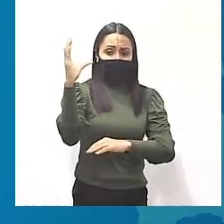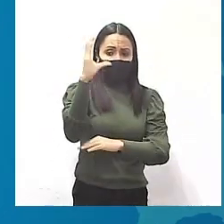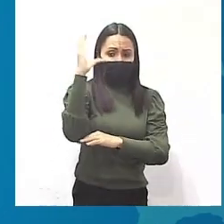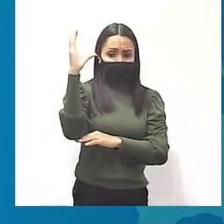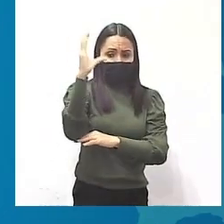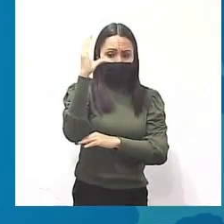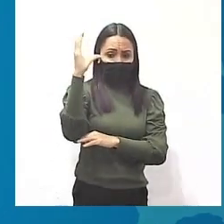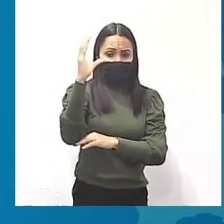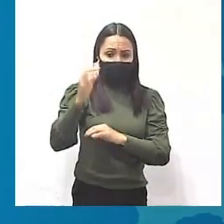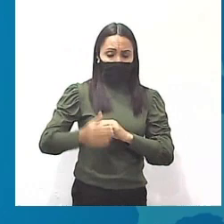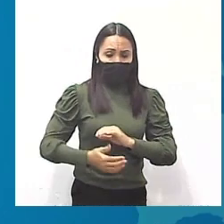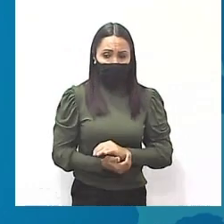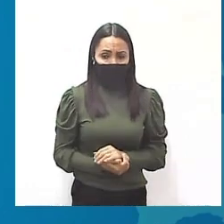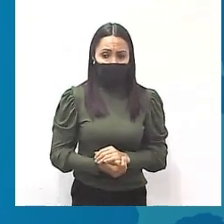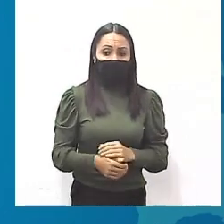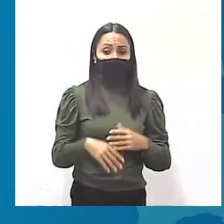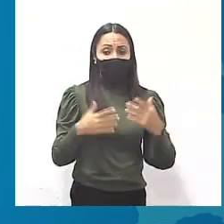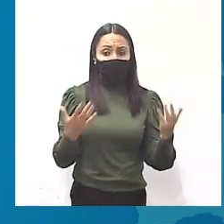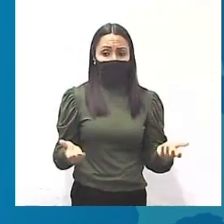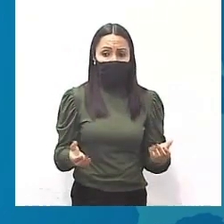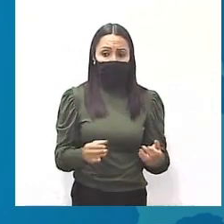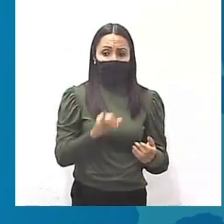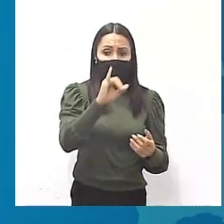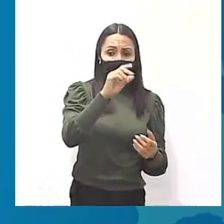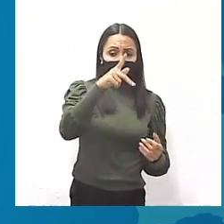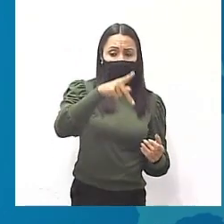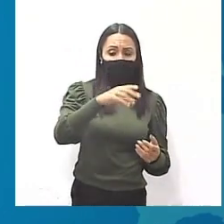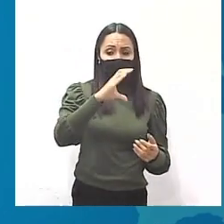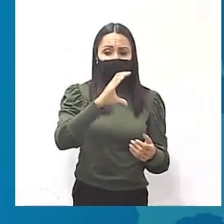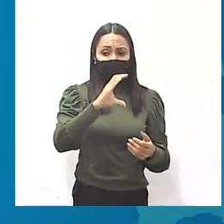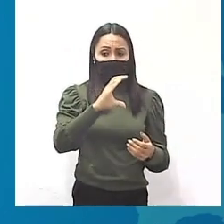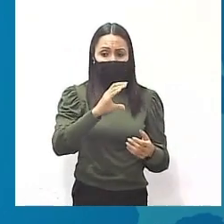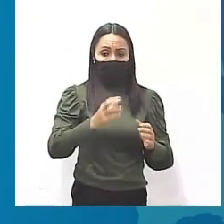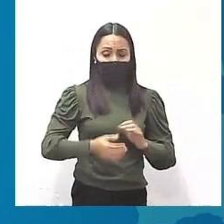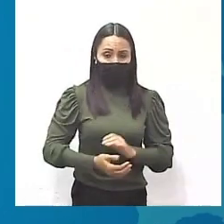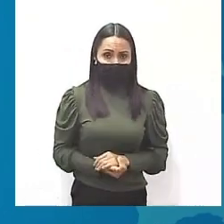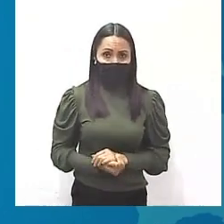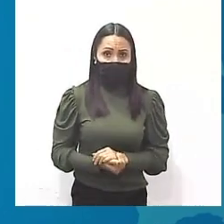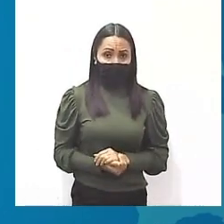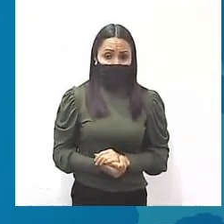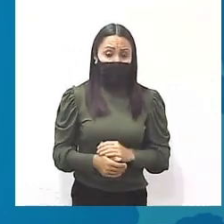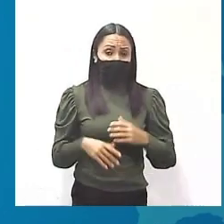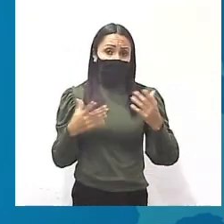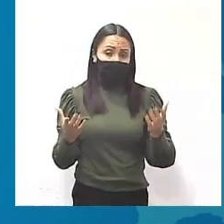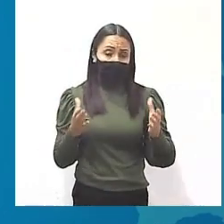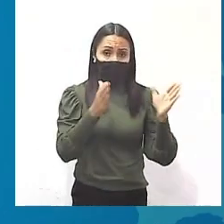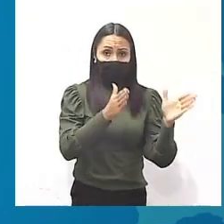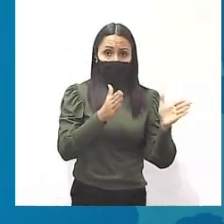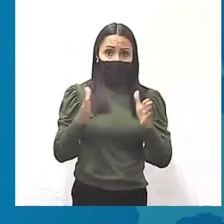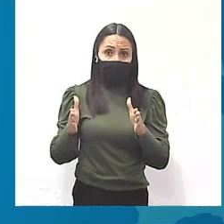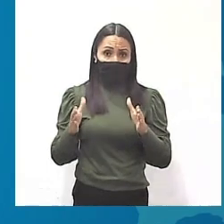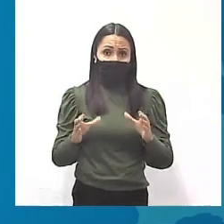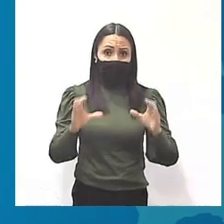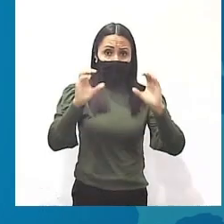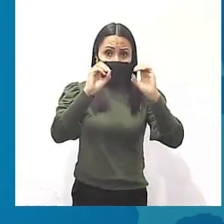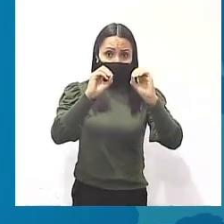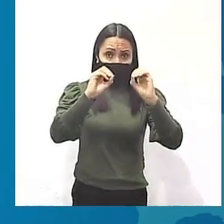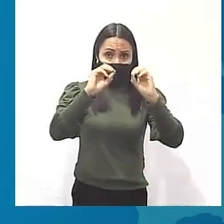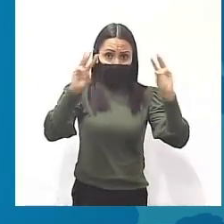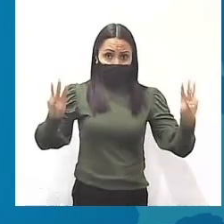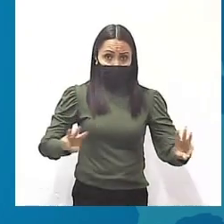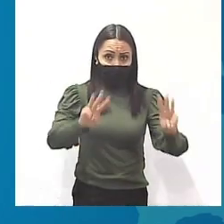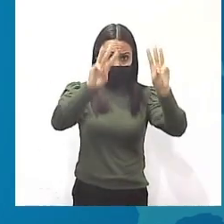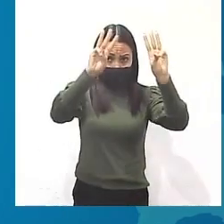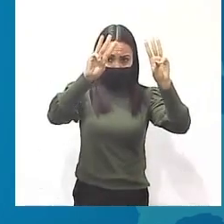mudanças climáticas, que a gente chama de IPCC em inglês, que é o órgão ali da Organização das